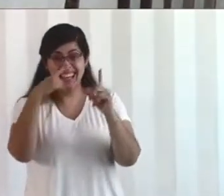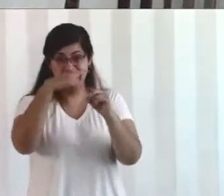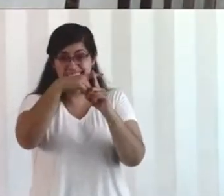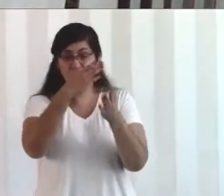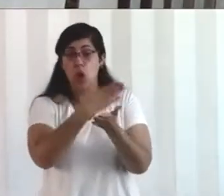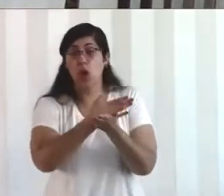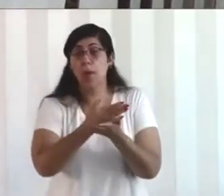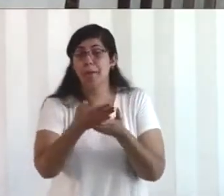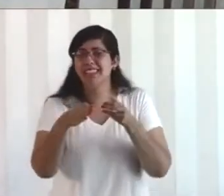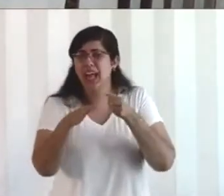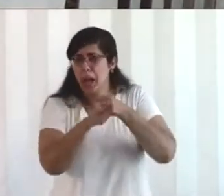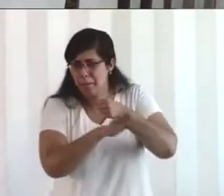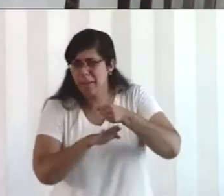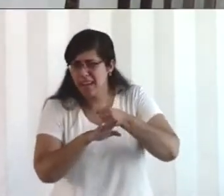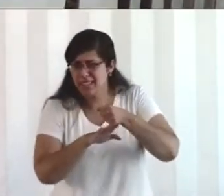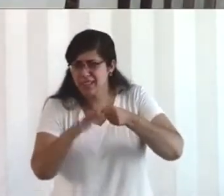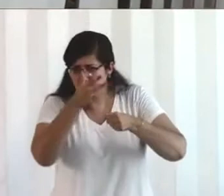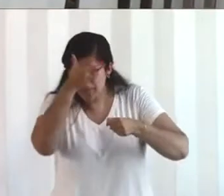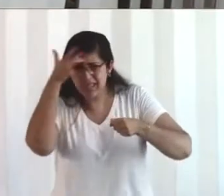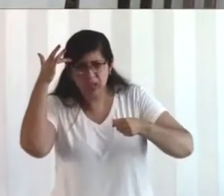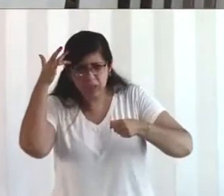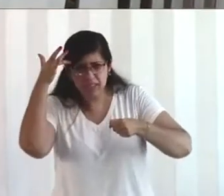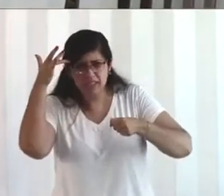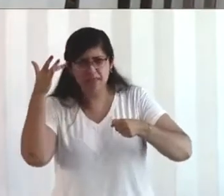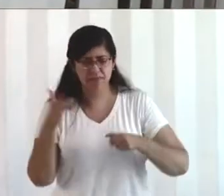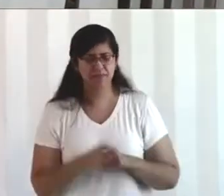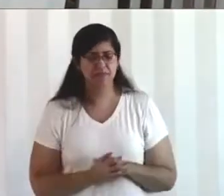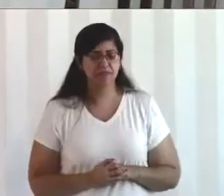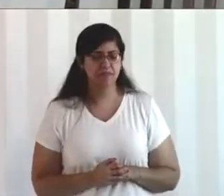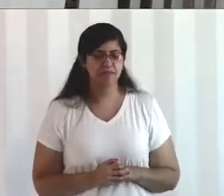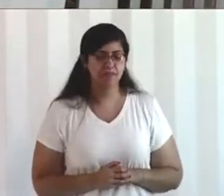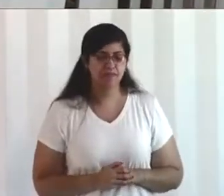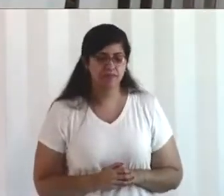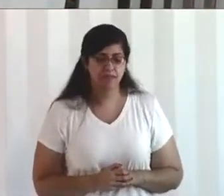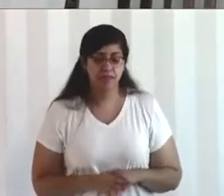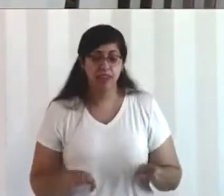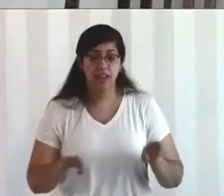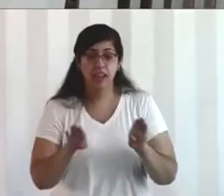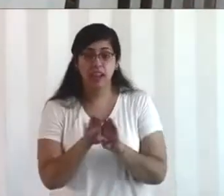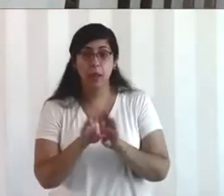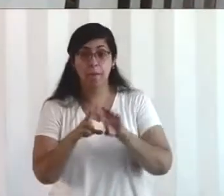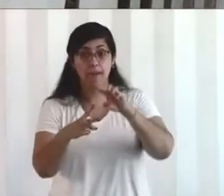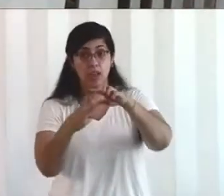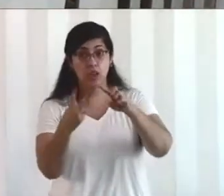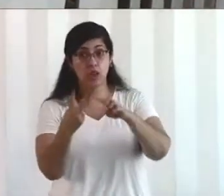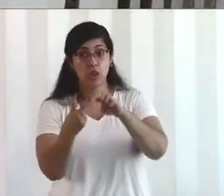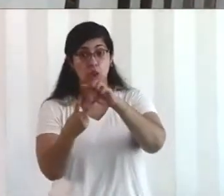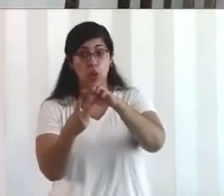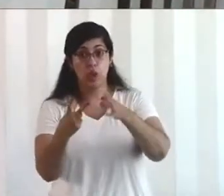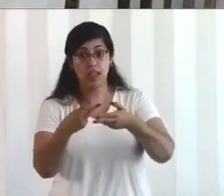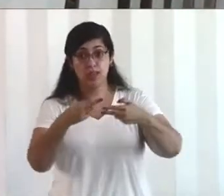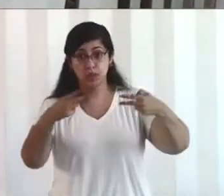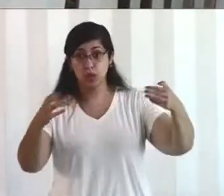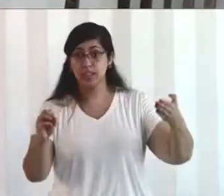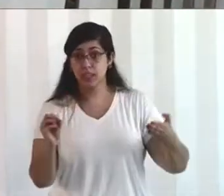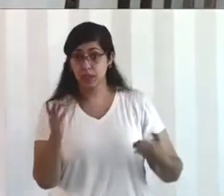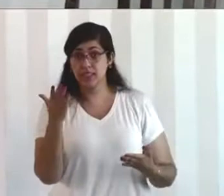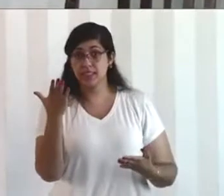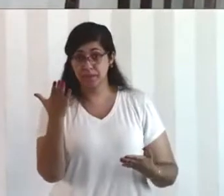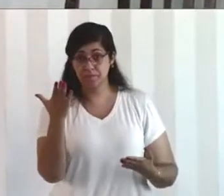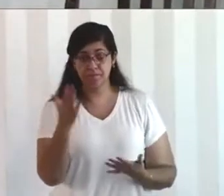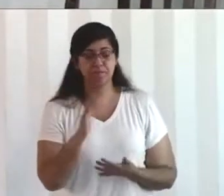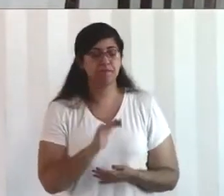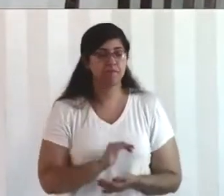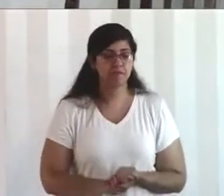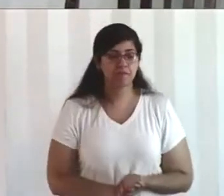fundamental prossegue e vai acontecer aqui em Corinto duas coisas, dois novos momentos que